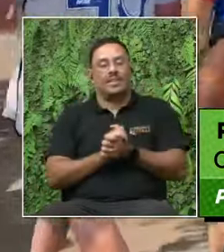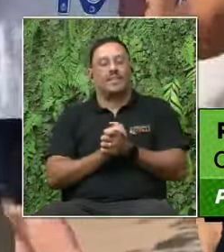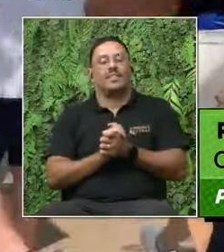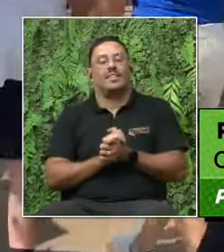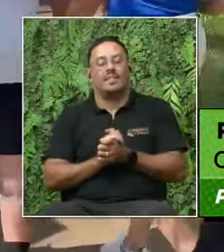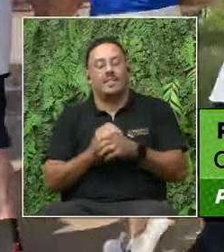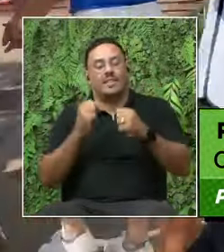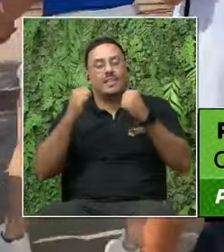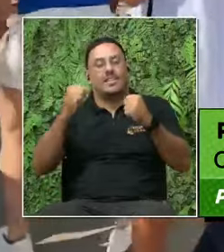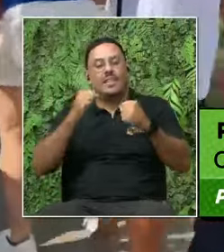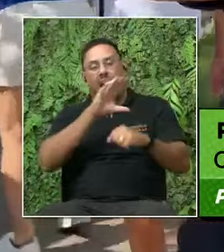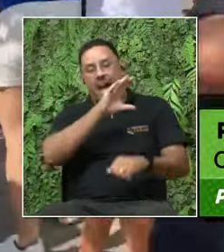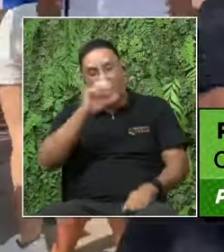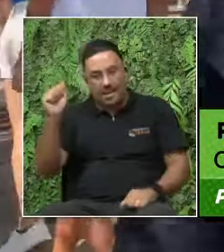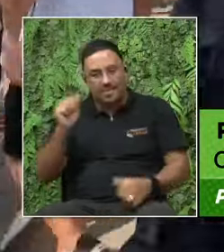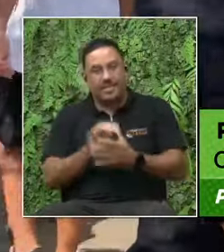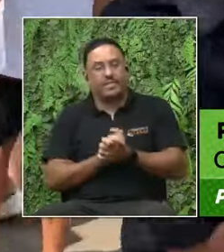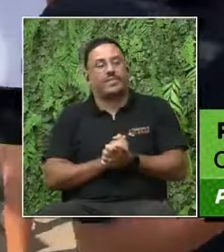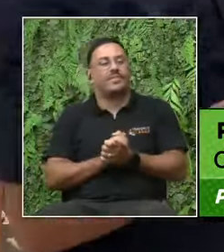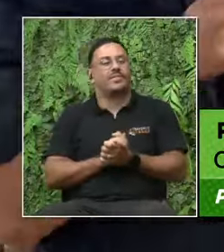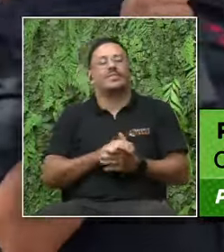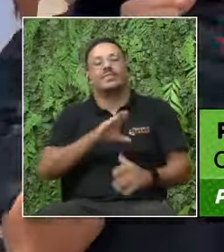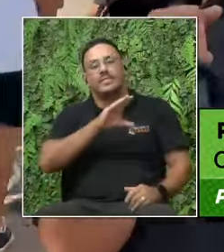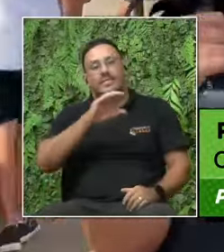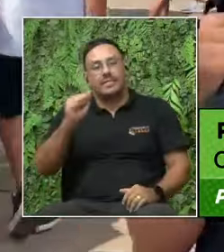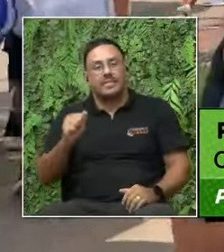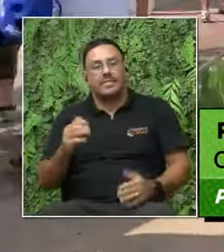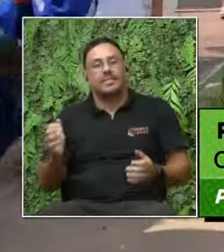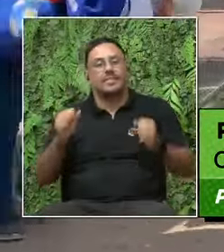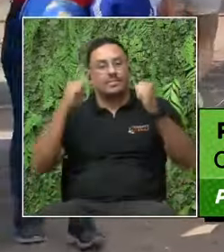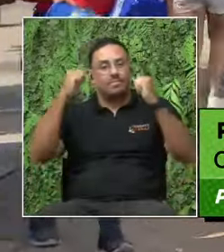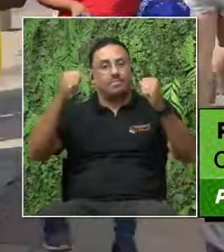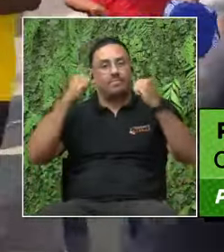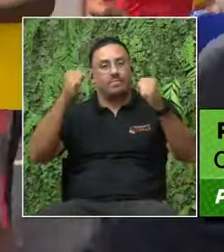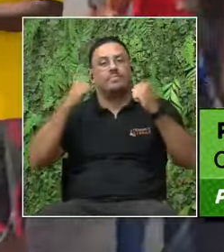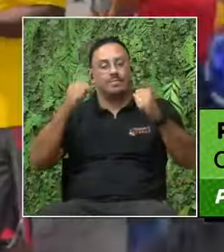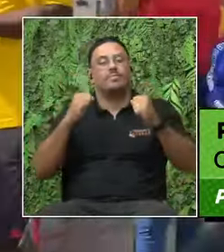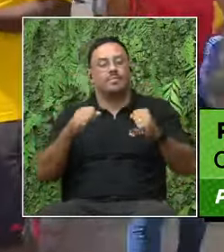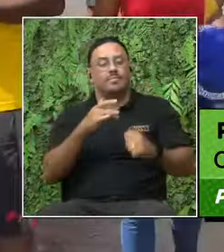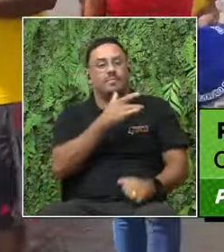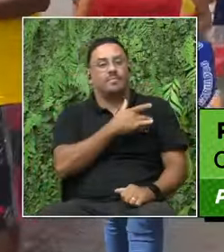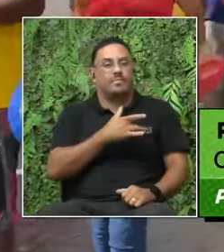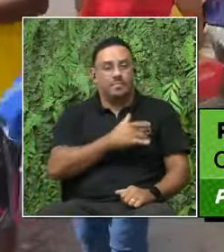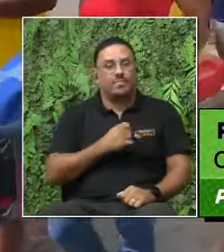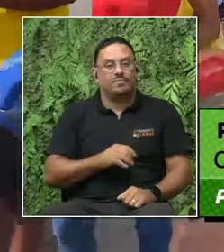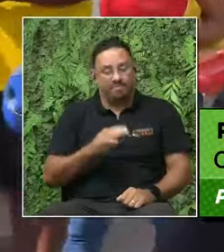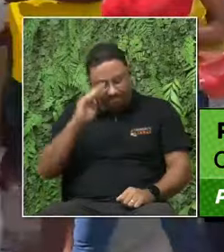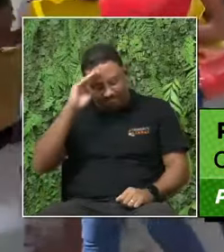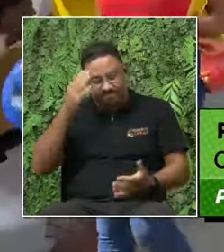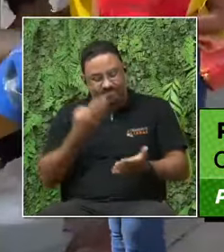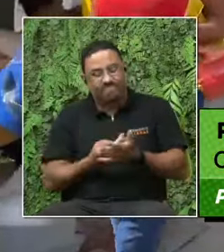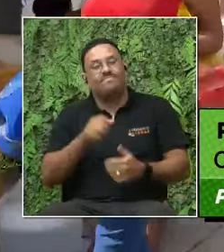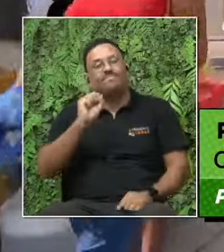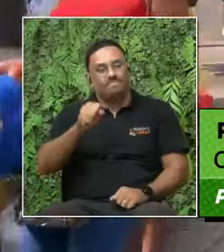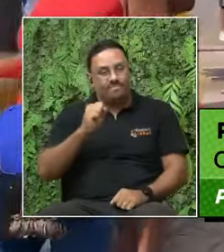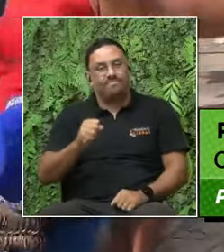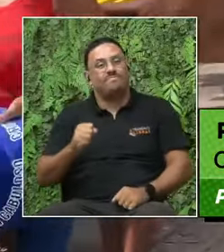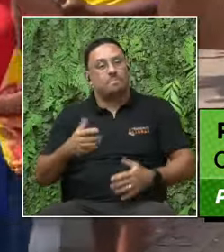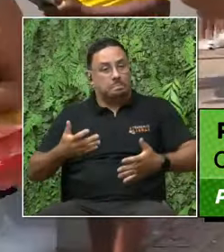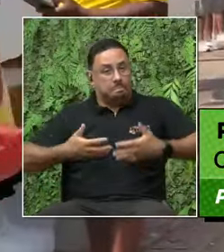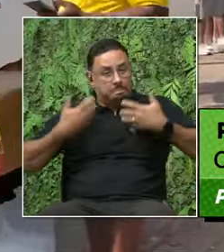campeão campeão é e a torcida do Cabuloso tá confiante tá